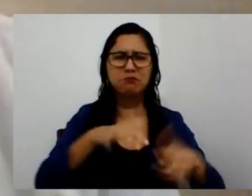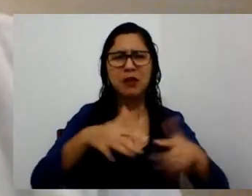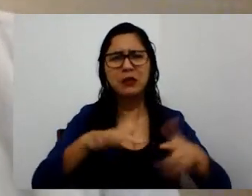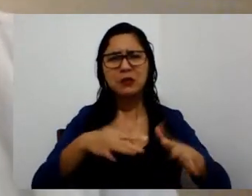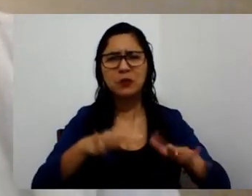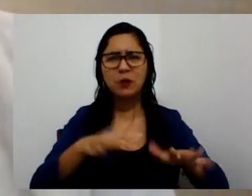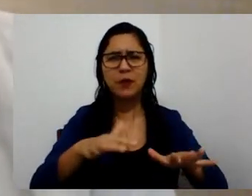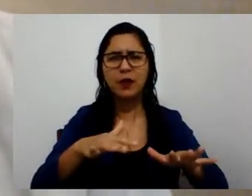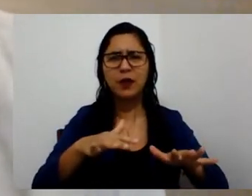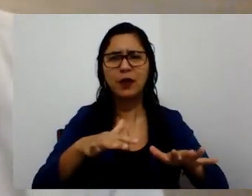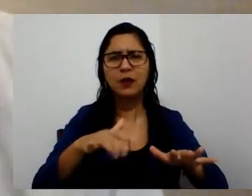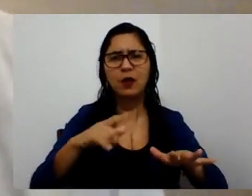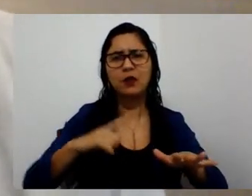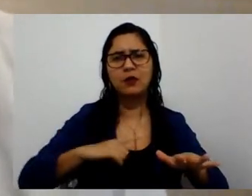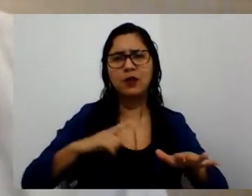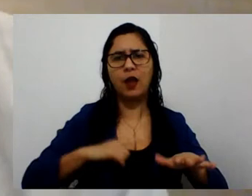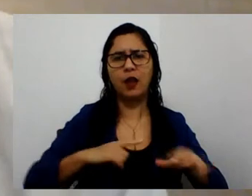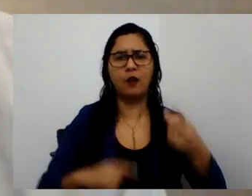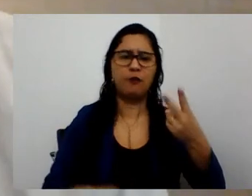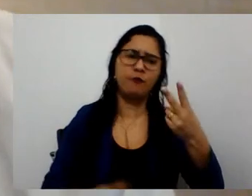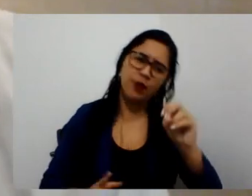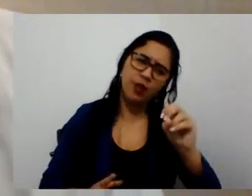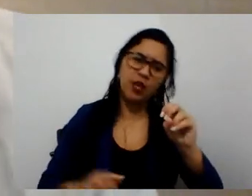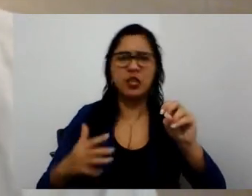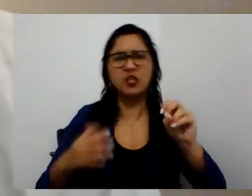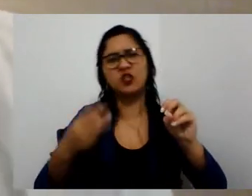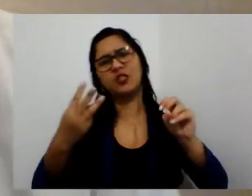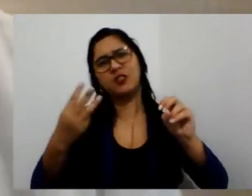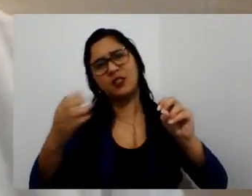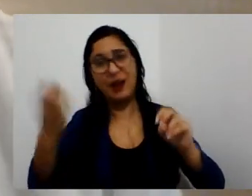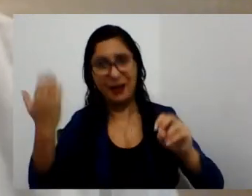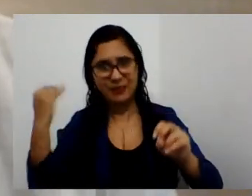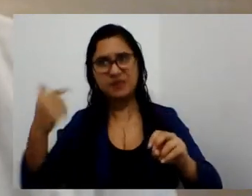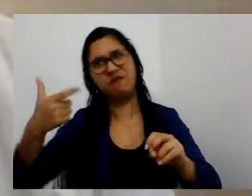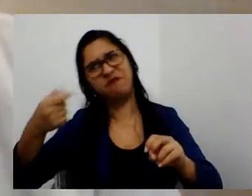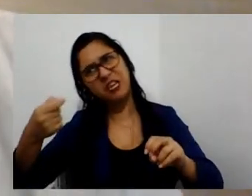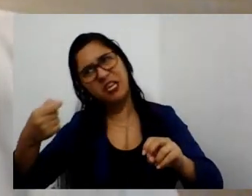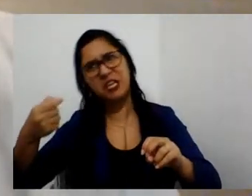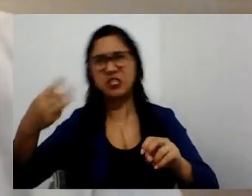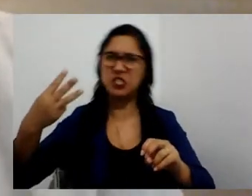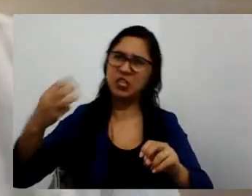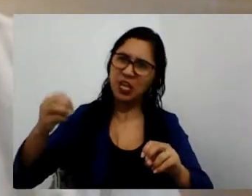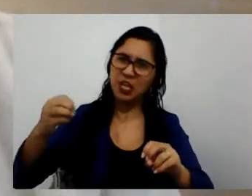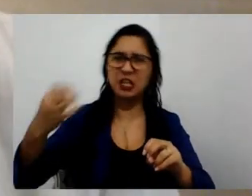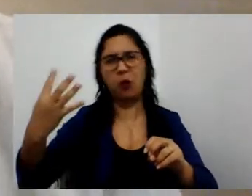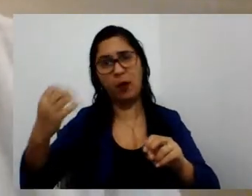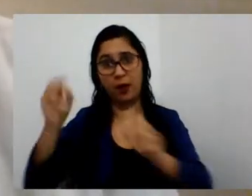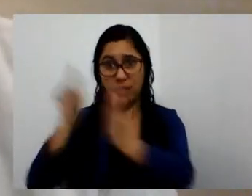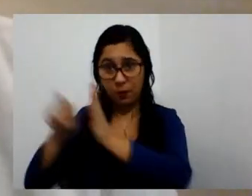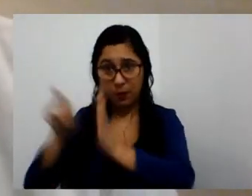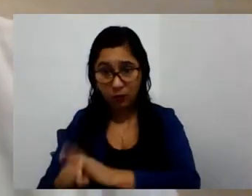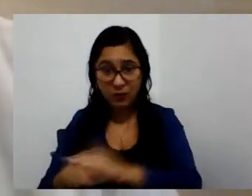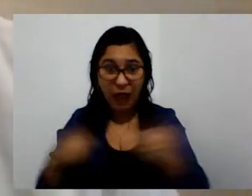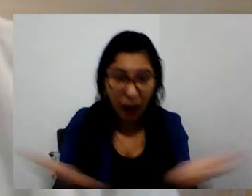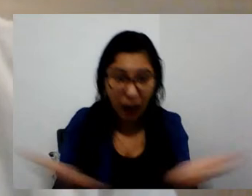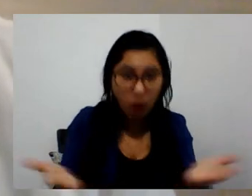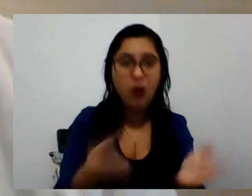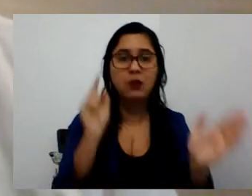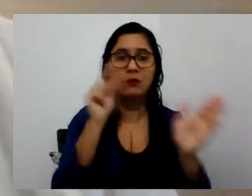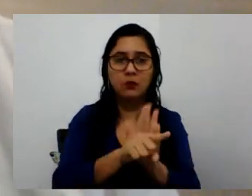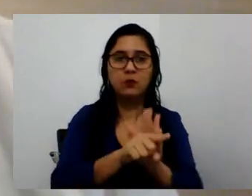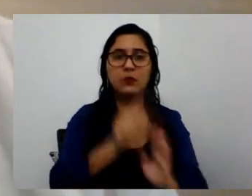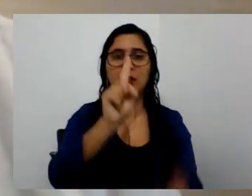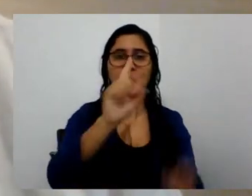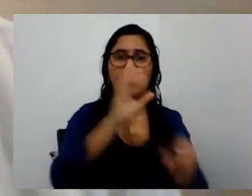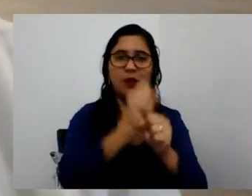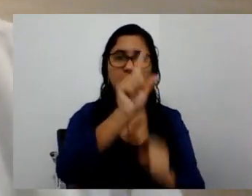a 20, 30 e 40 questões, nos três anteriores, por debate, neste foram 180. E